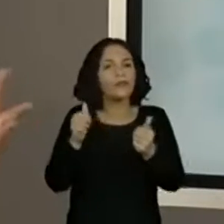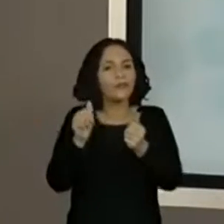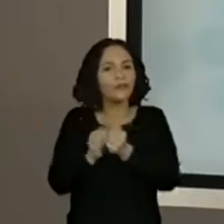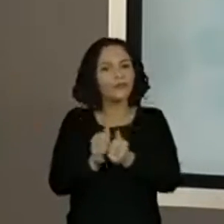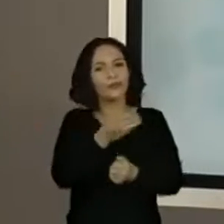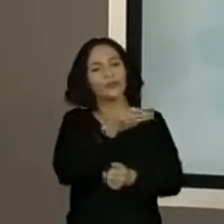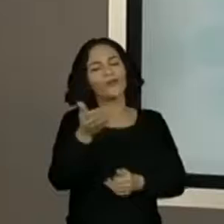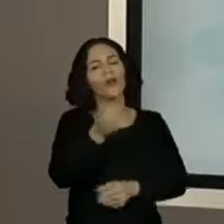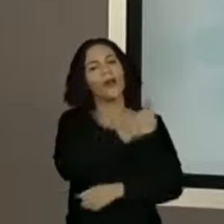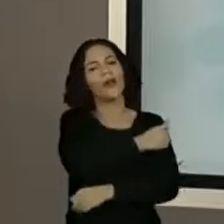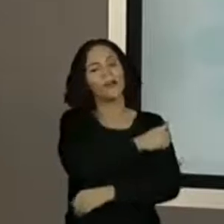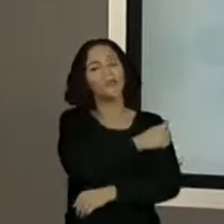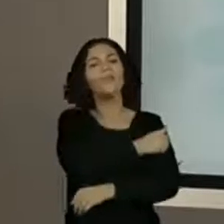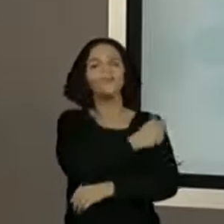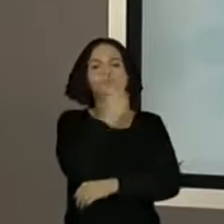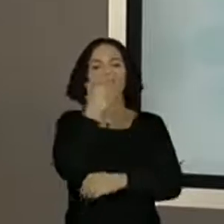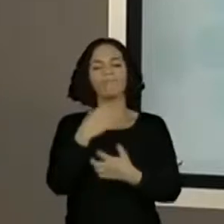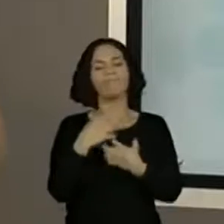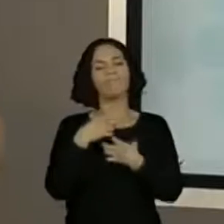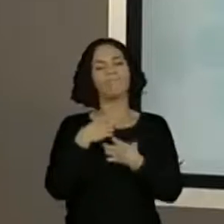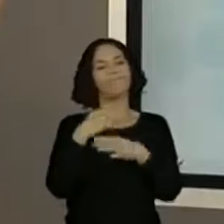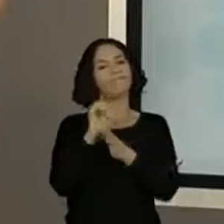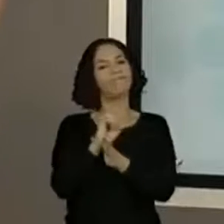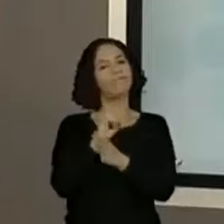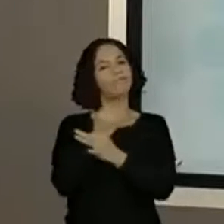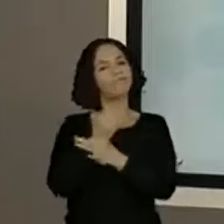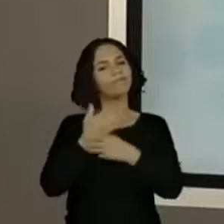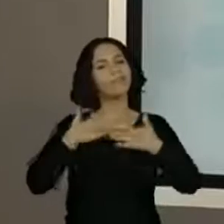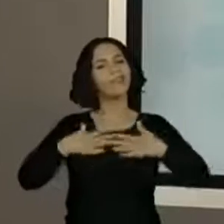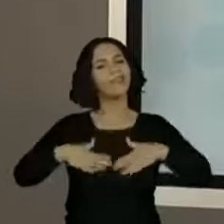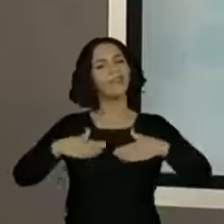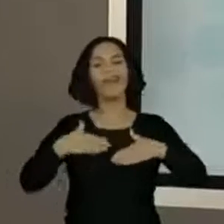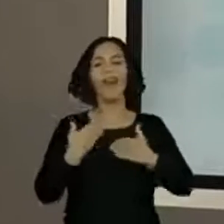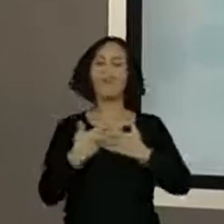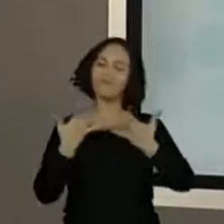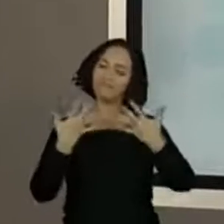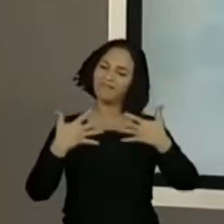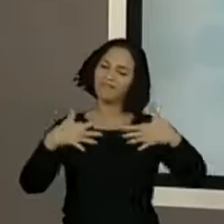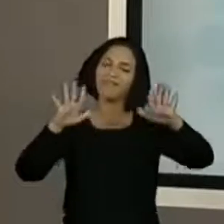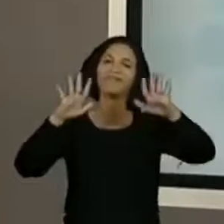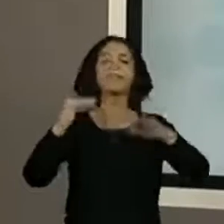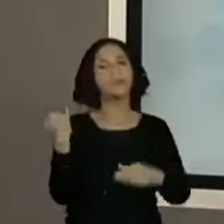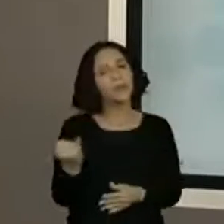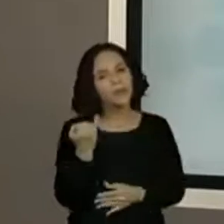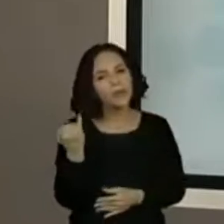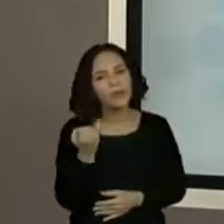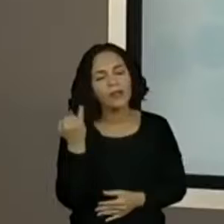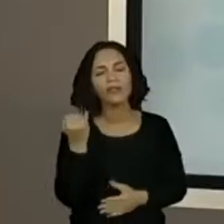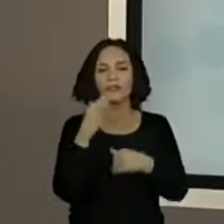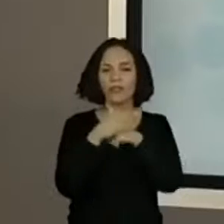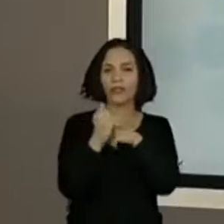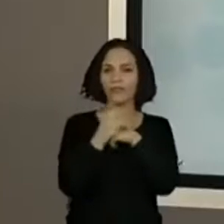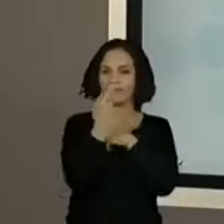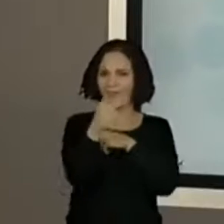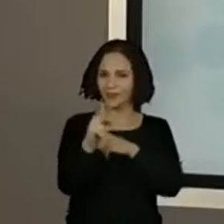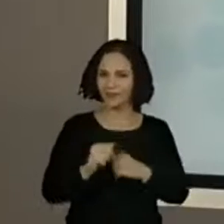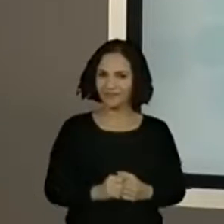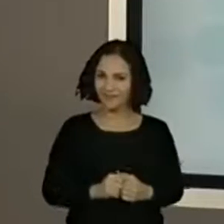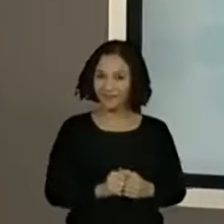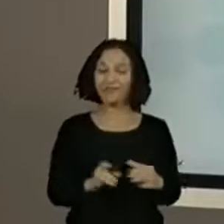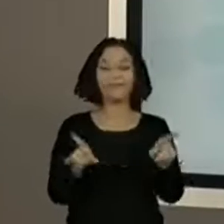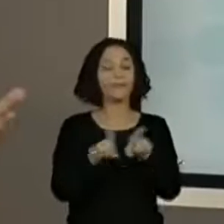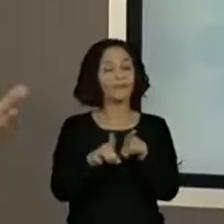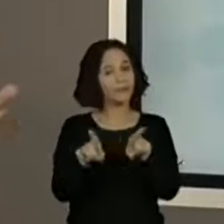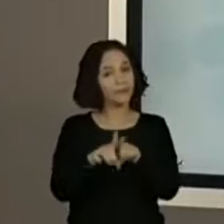nossos alunos, a gente se sente mais tranquila e aí a aula flui. E é sempre muito importante esse carinho de vocês. Além